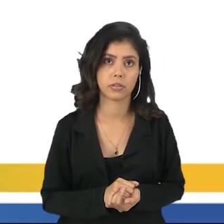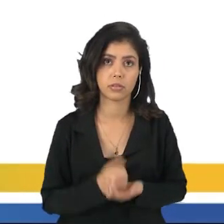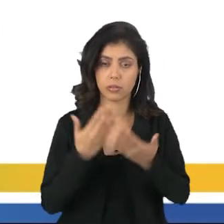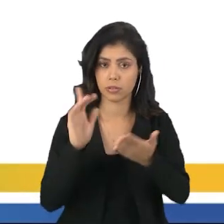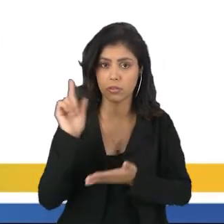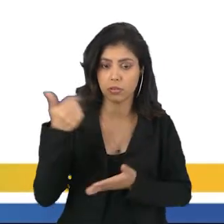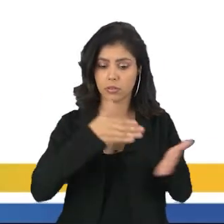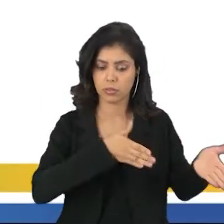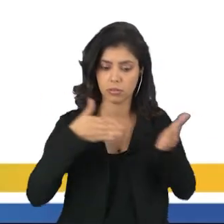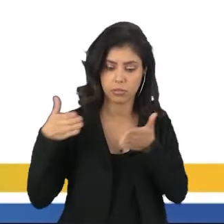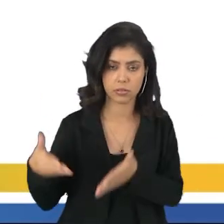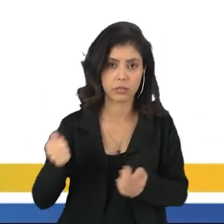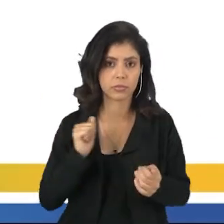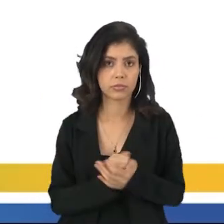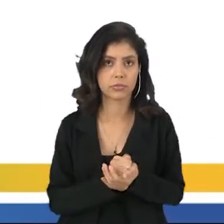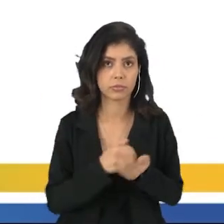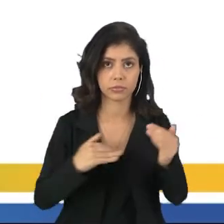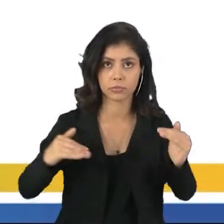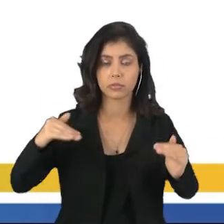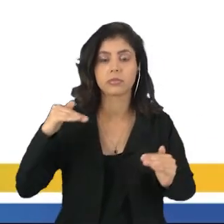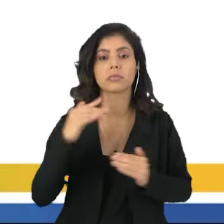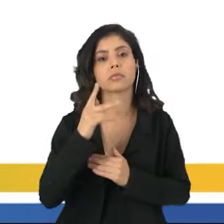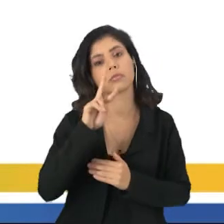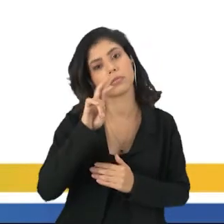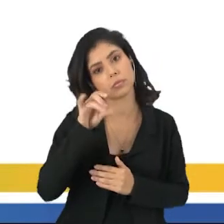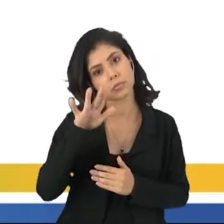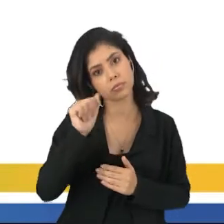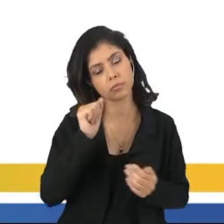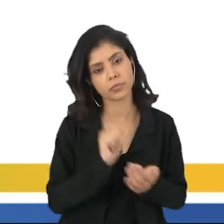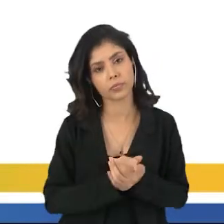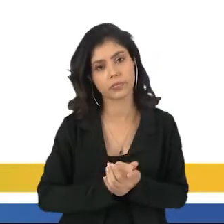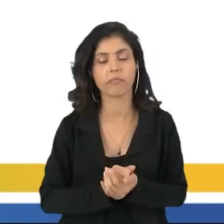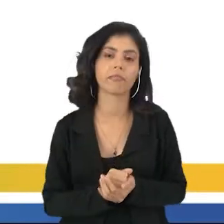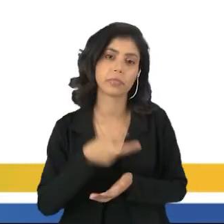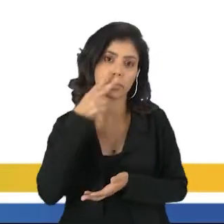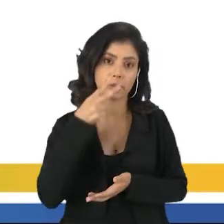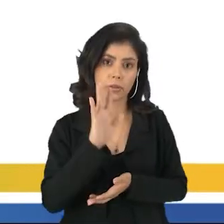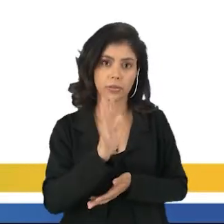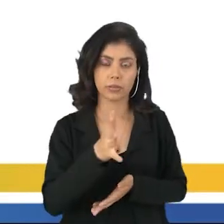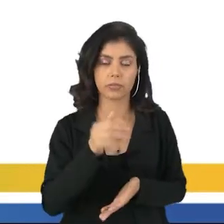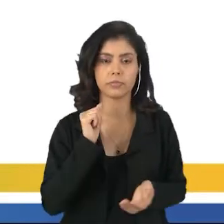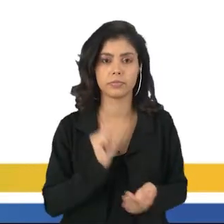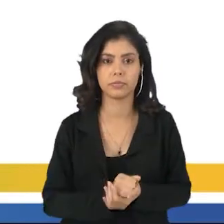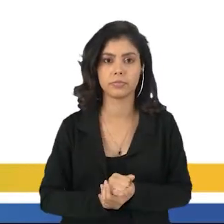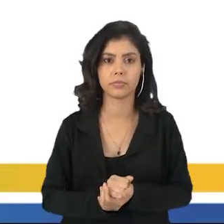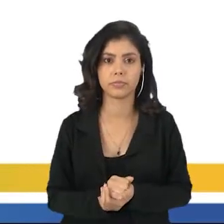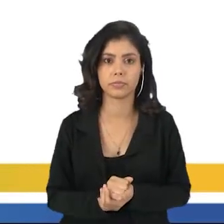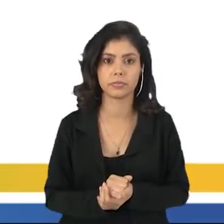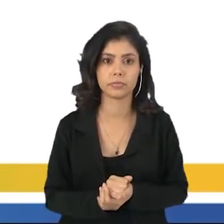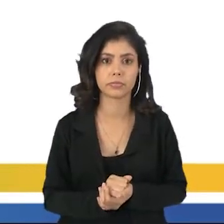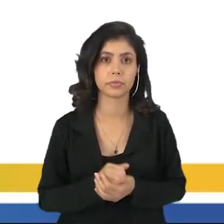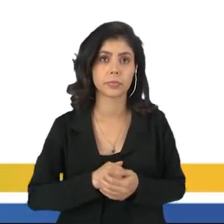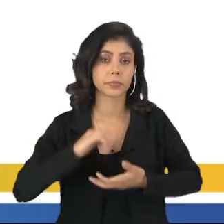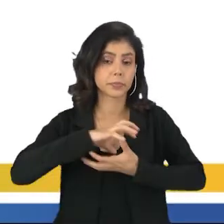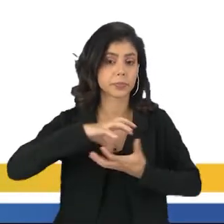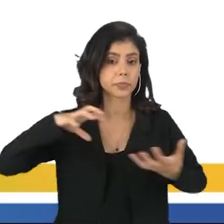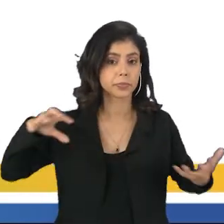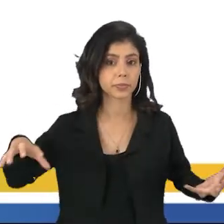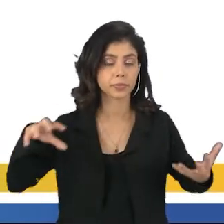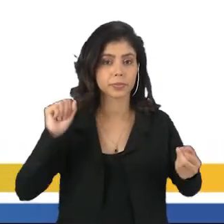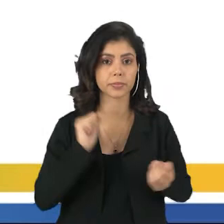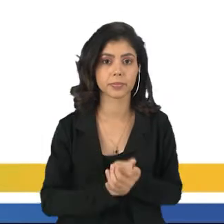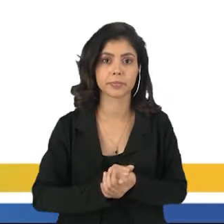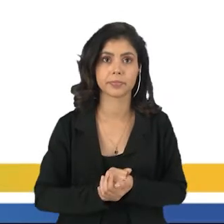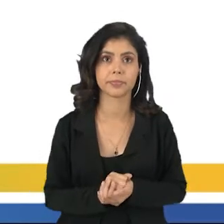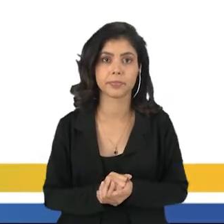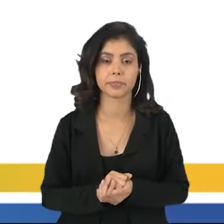nessa outra parte, sobre os britânicos, qual foi a participação deles? Já vemos que, em relação à Ásia, o continente asiático, os